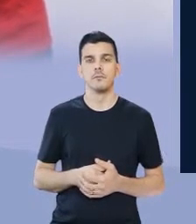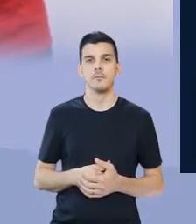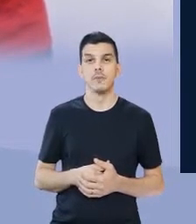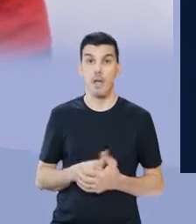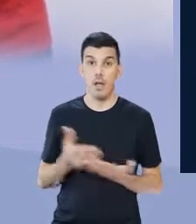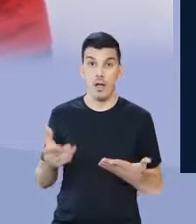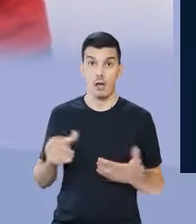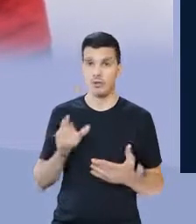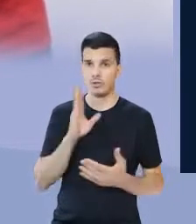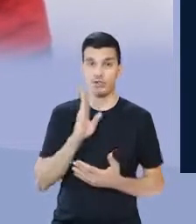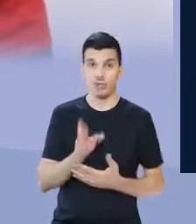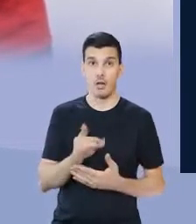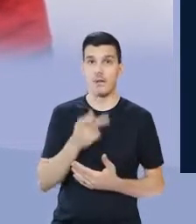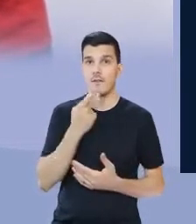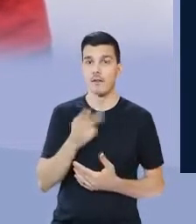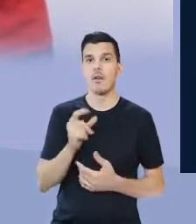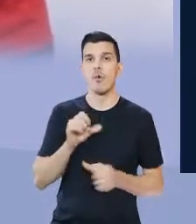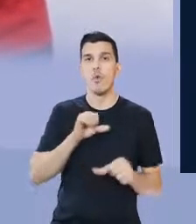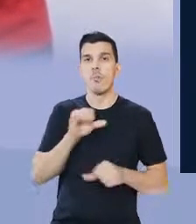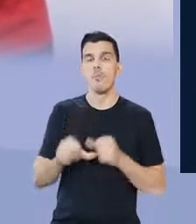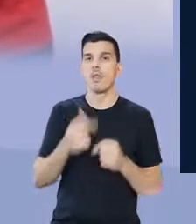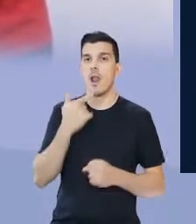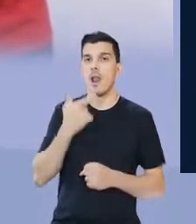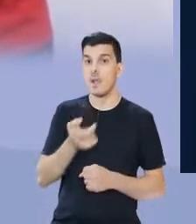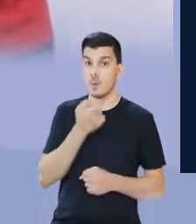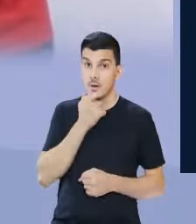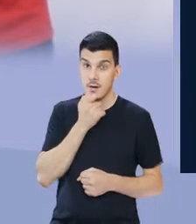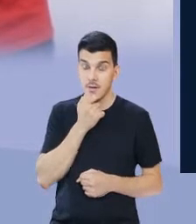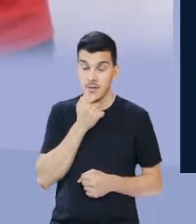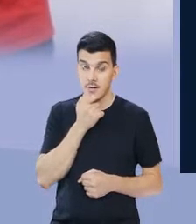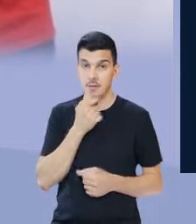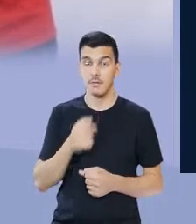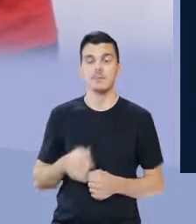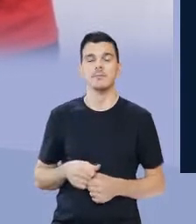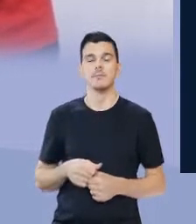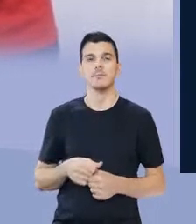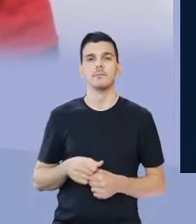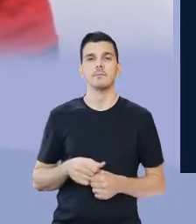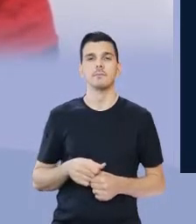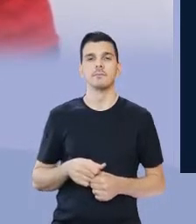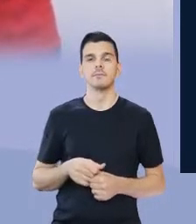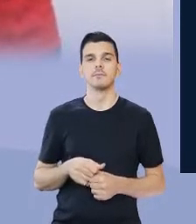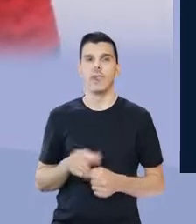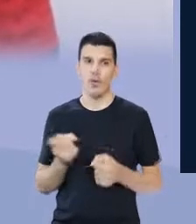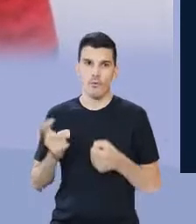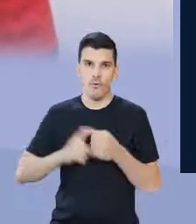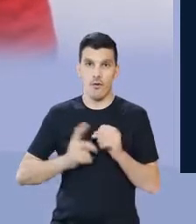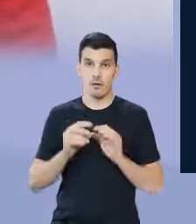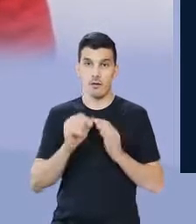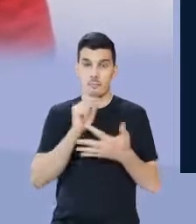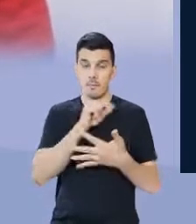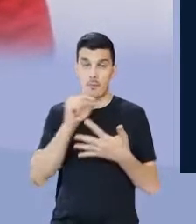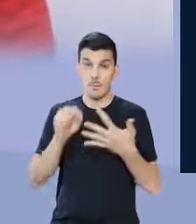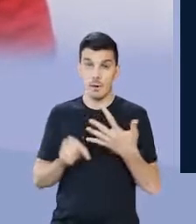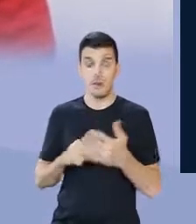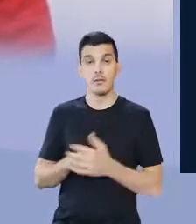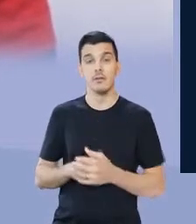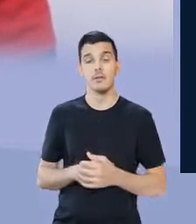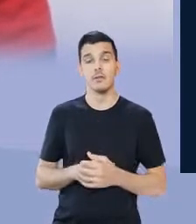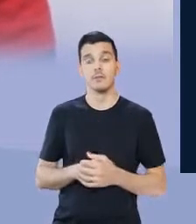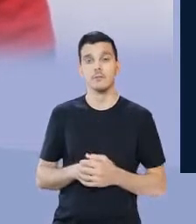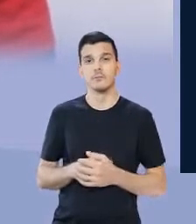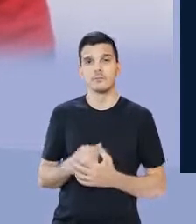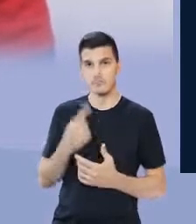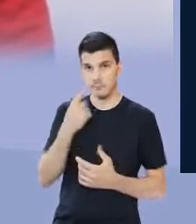vai mudar para a língua inglesa, vai usar a língua inglesa, tá? E tem mais, will be taught and assessed entirely in